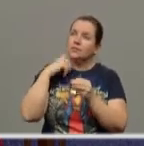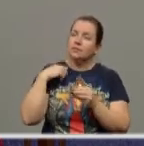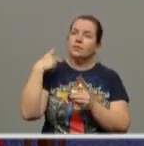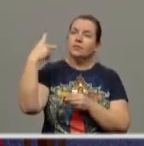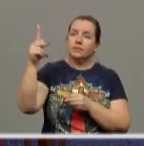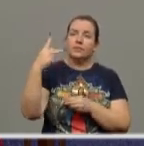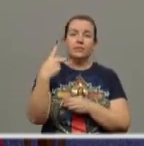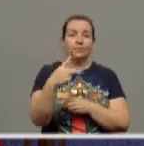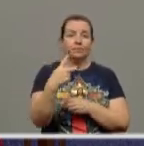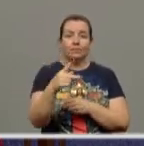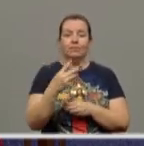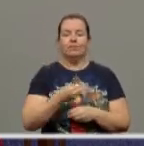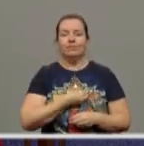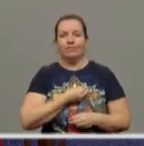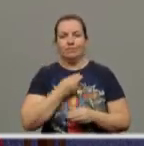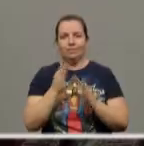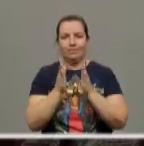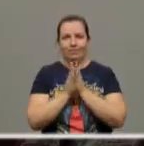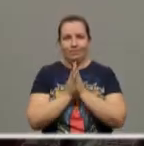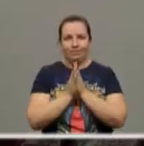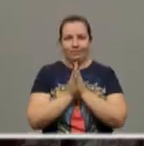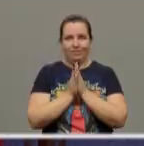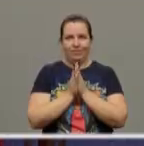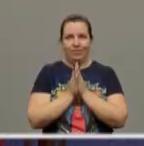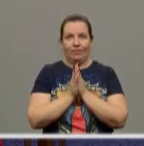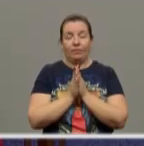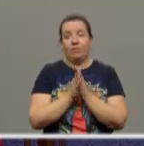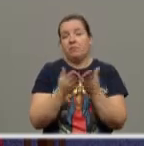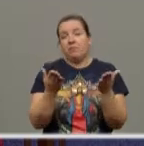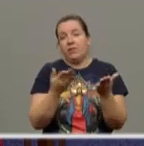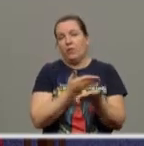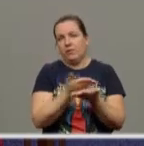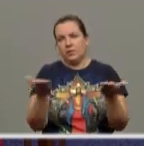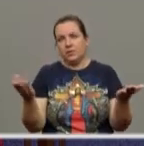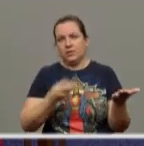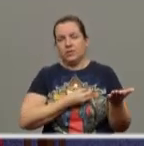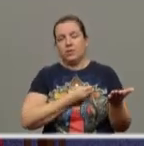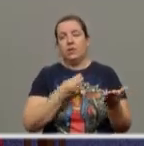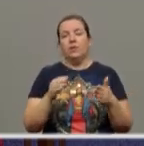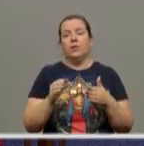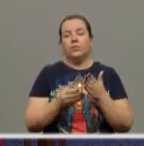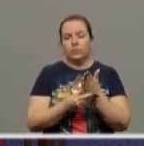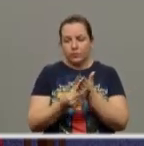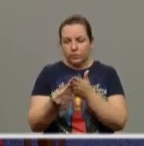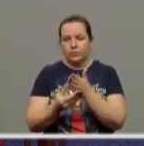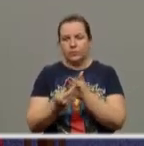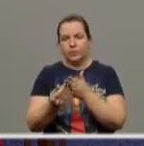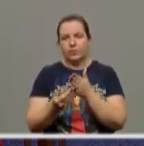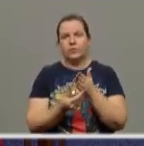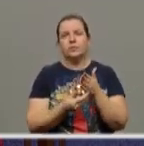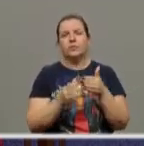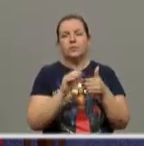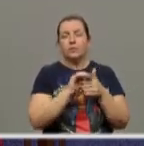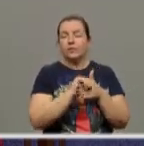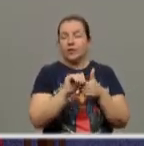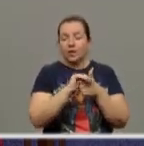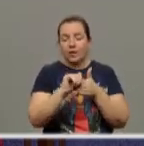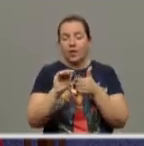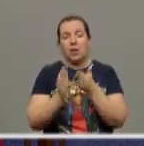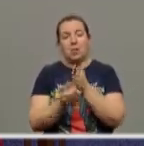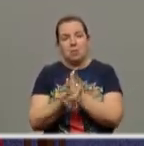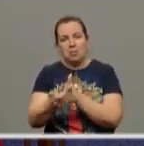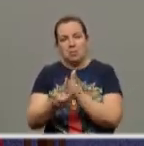em sua vida. Amém? Amém. E aos outros que estão aqui, vamos orientar bem os nossos filhos. Vamos orientar